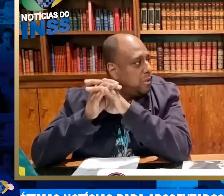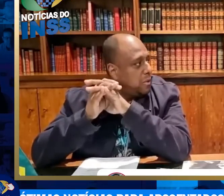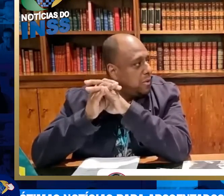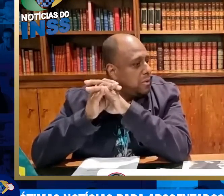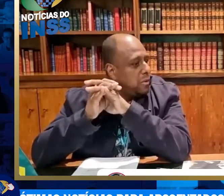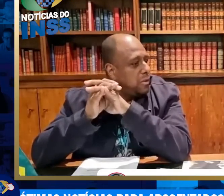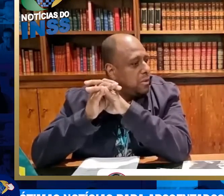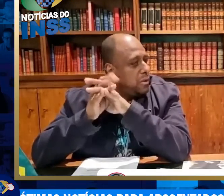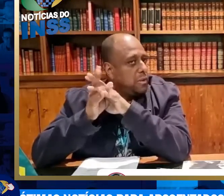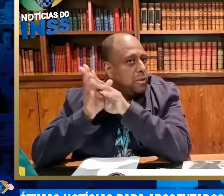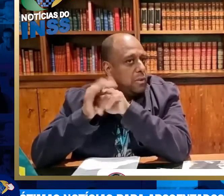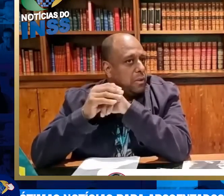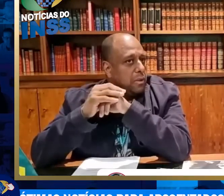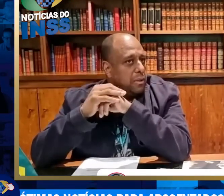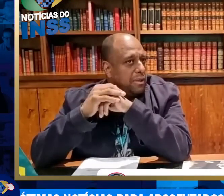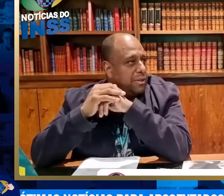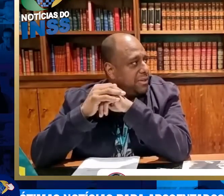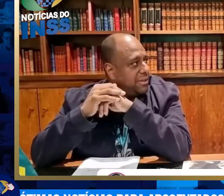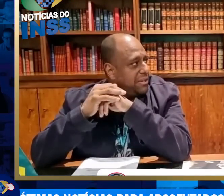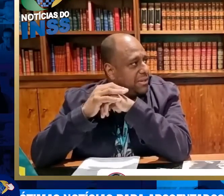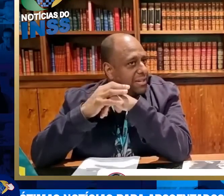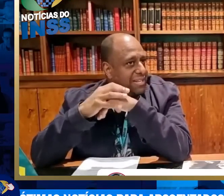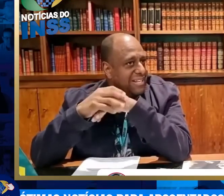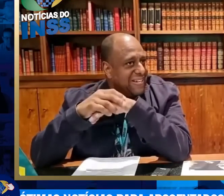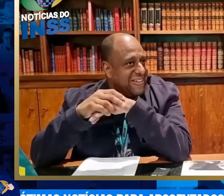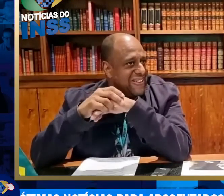para os respectivos estados. Agora, curiosidade: